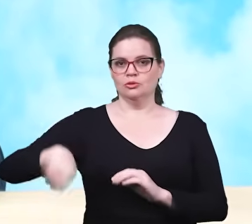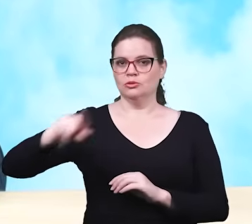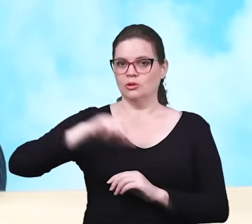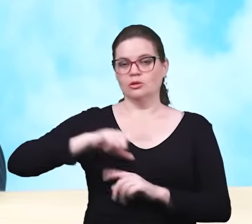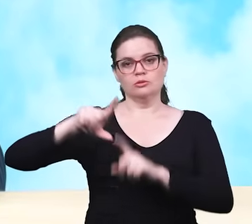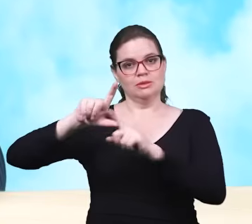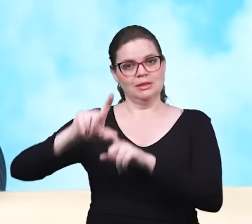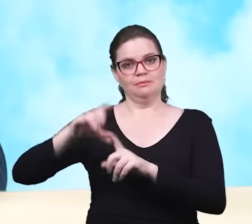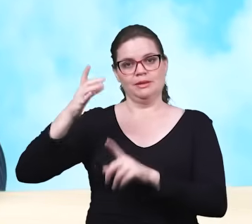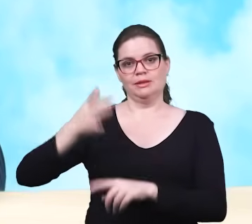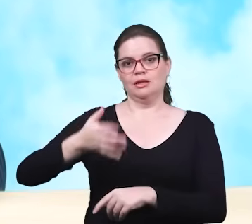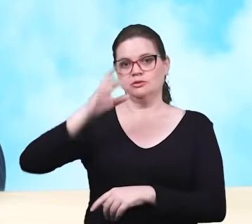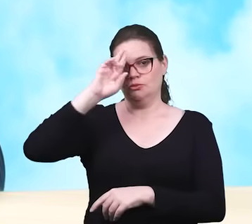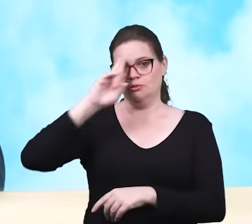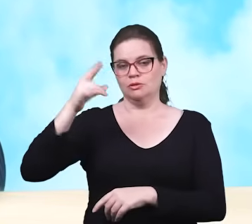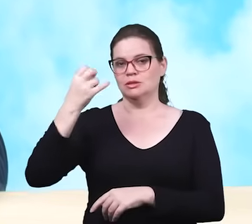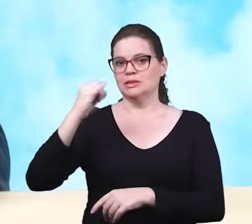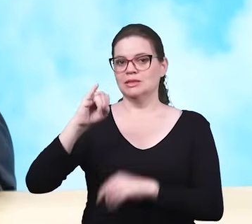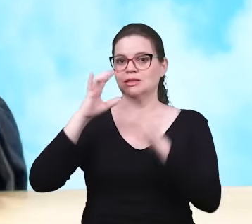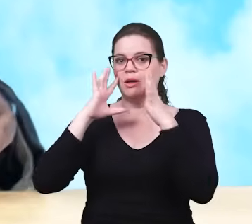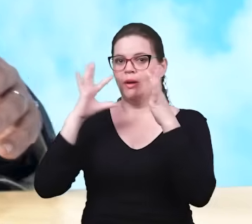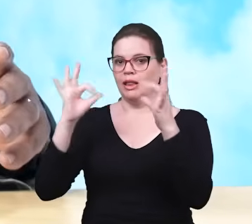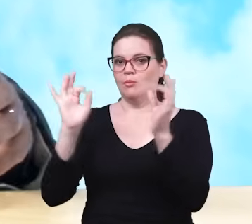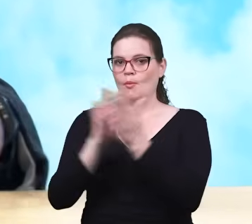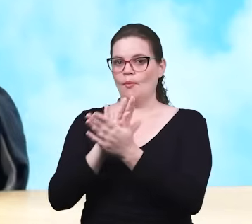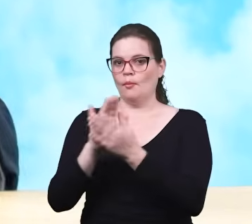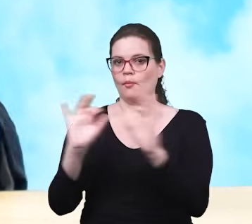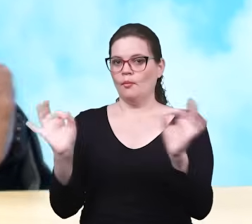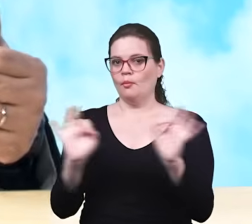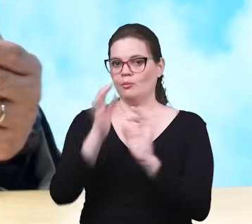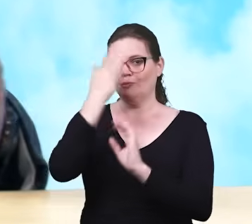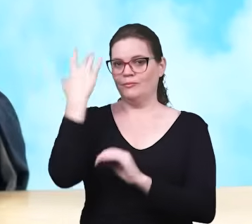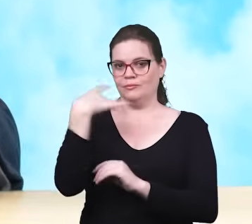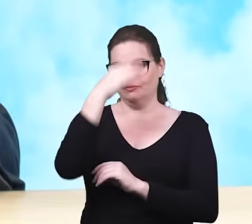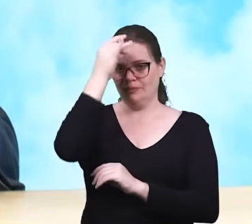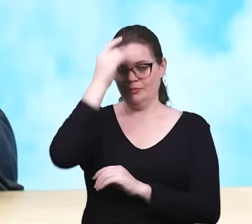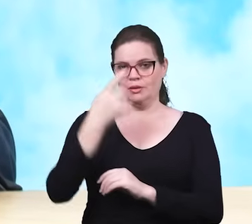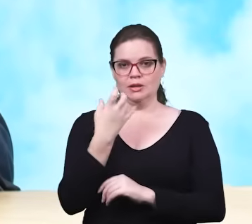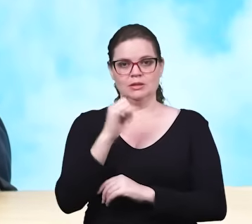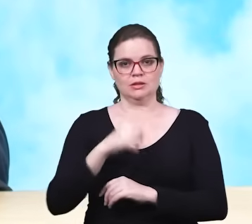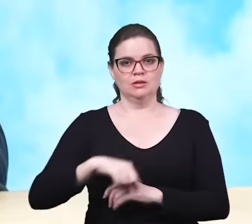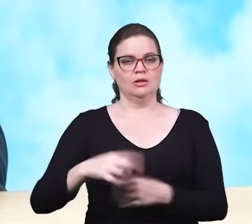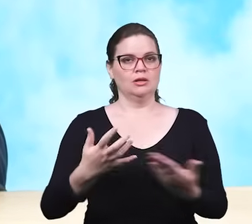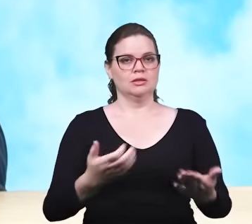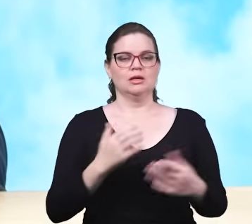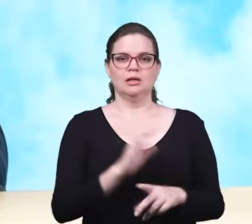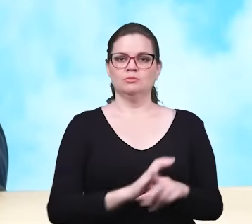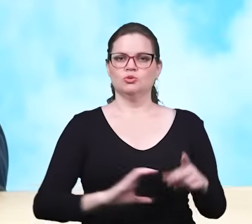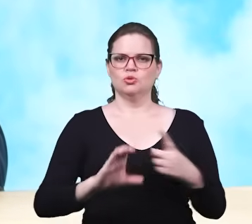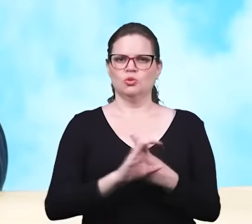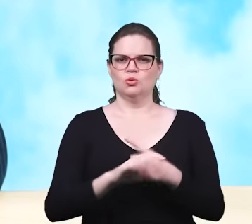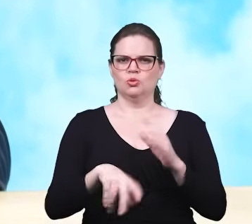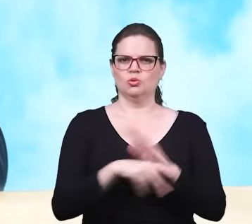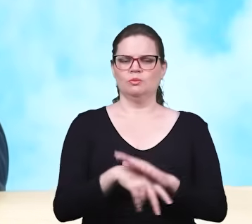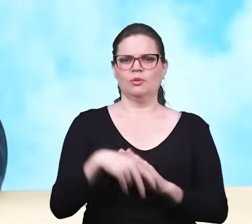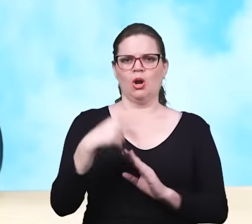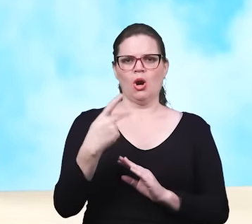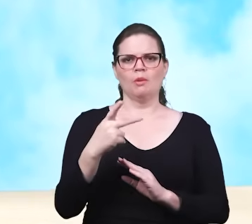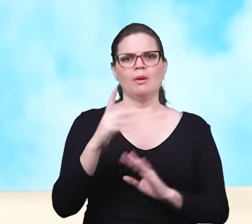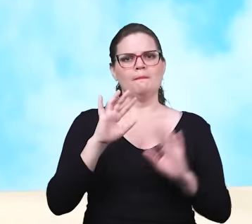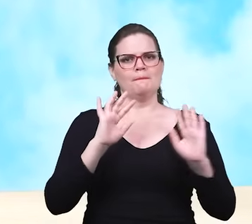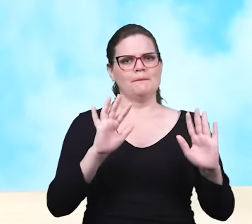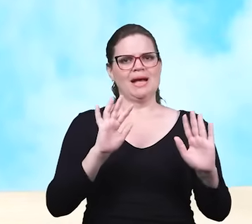Se não ouvir a voz do Espírito Santo, se nós quisermos fazer um culto ao Senhor, que não seja esse culto